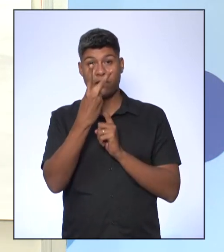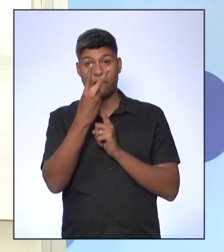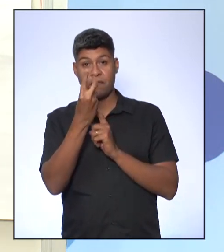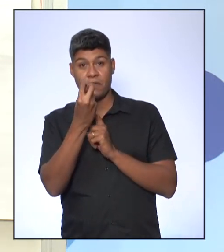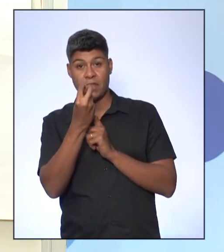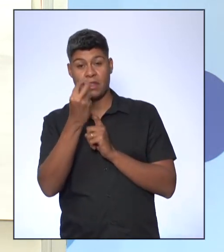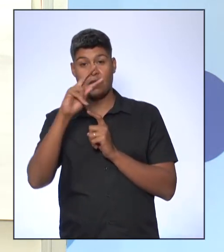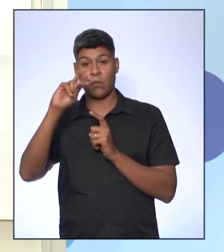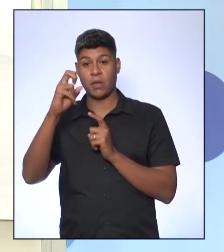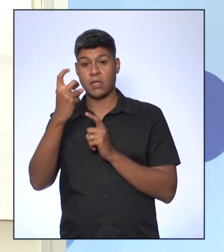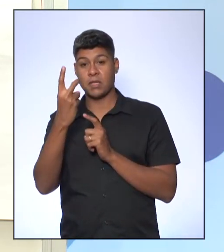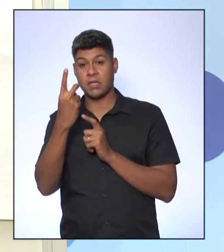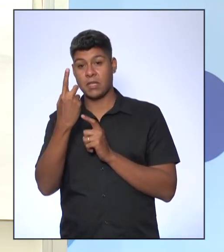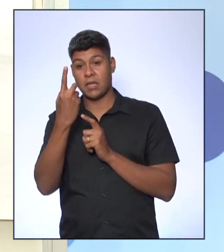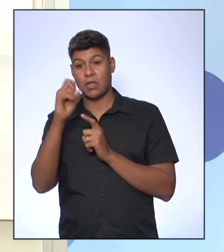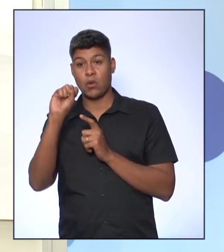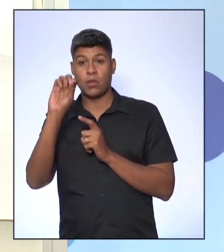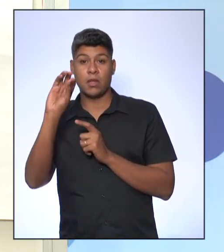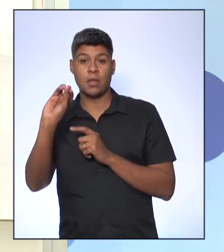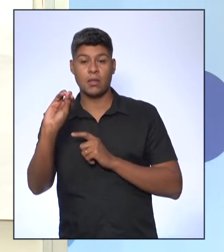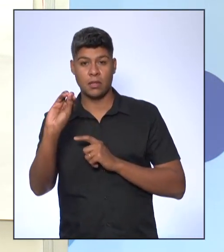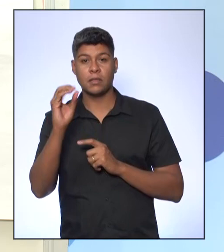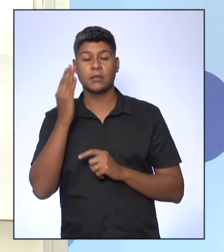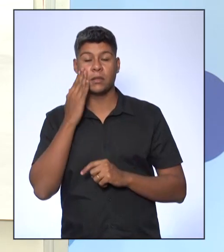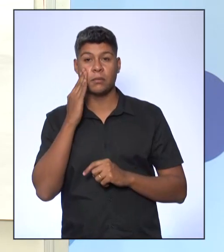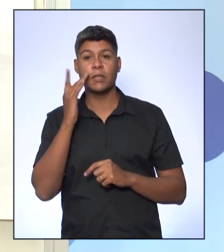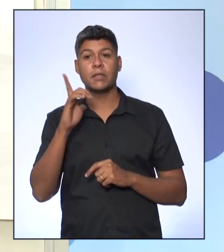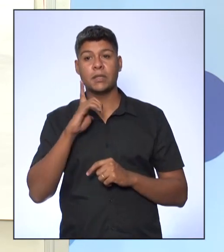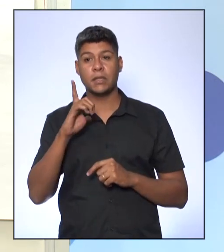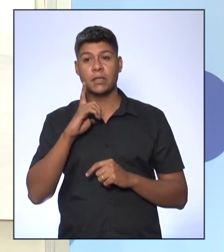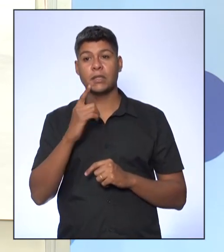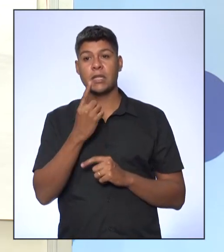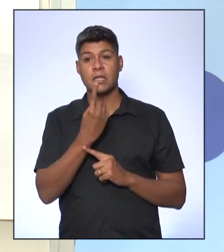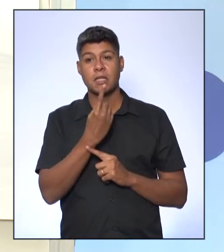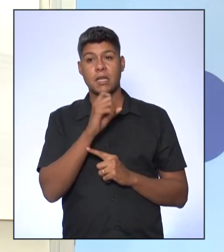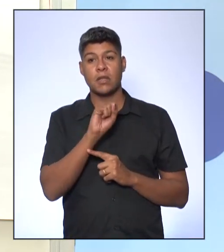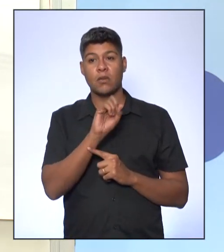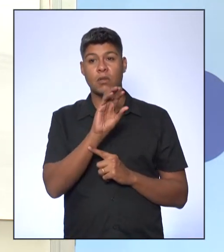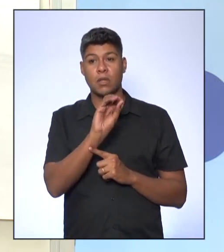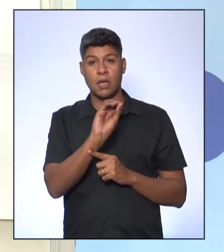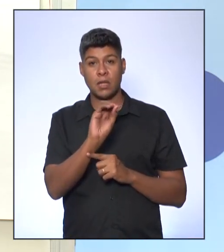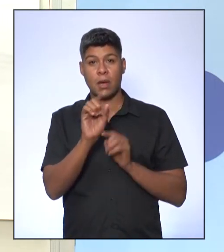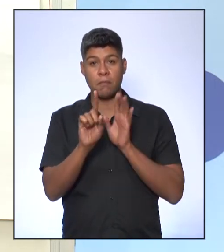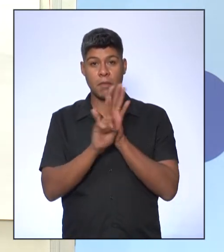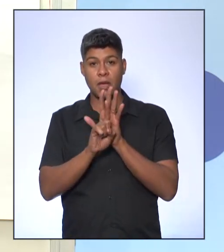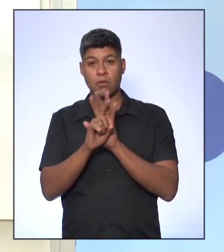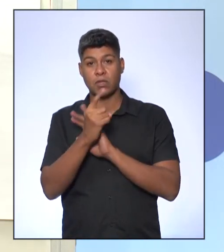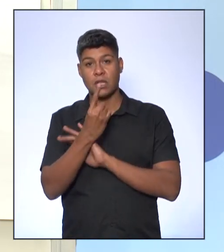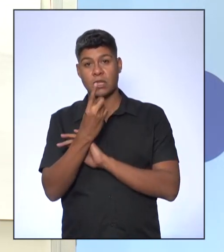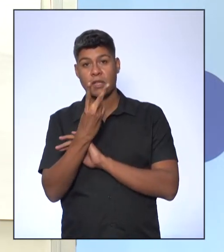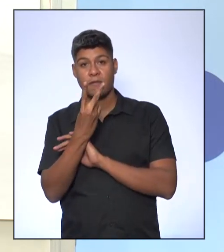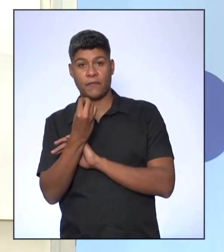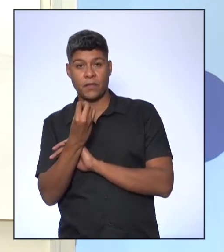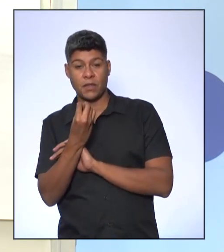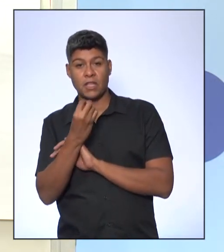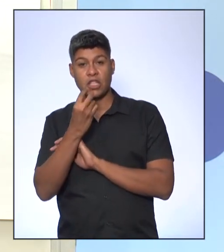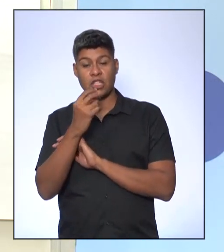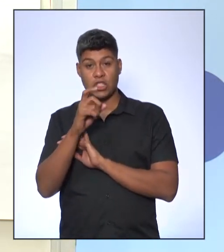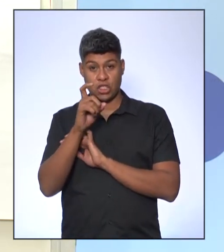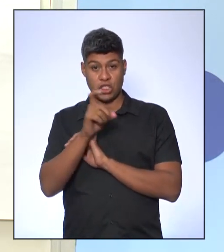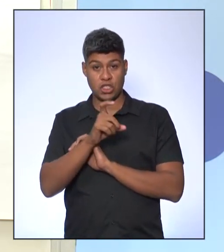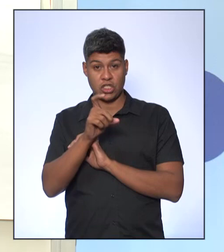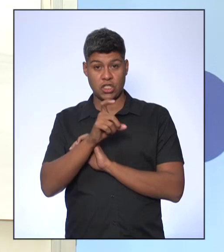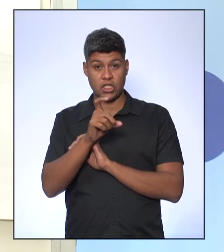180. Se eu jogar para o lado de lá, Vai eu vou ficar- ter 180 menos 120. Meu valor de X aqui,